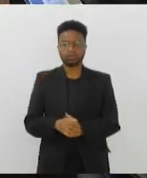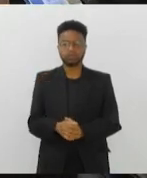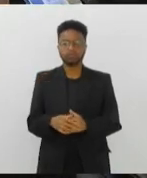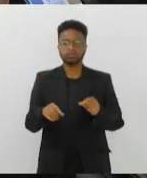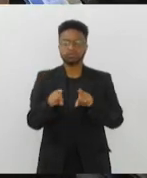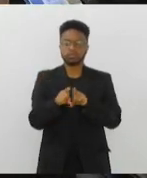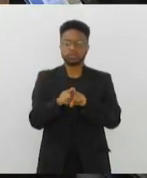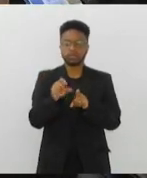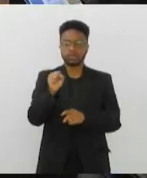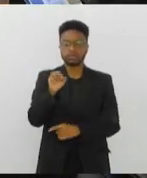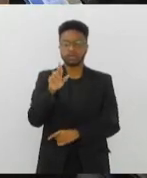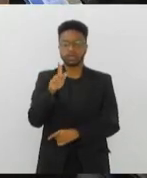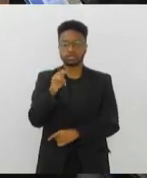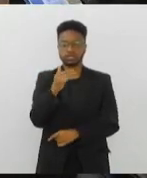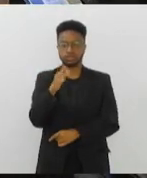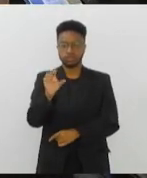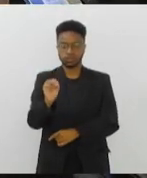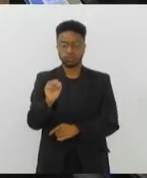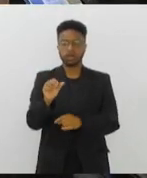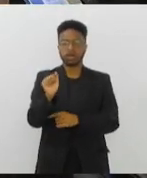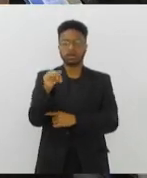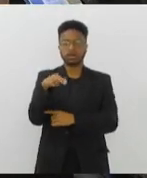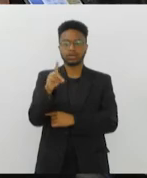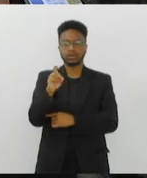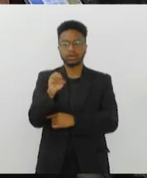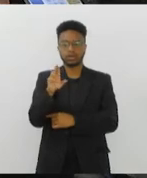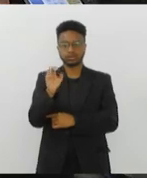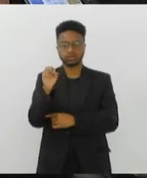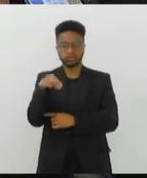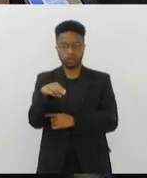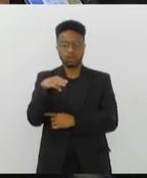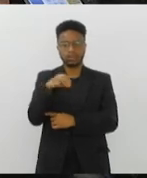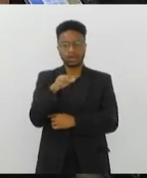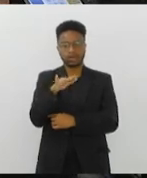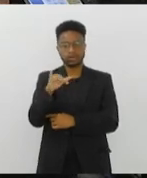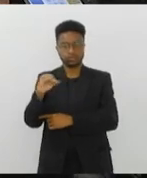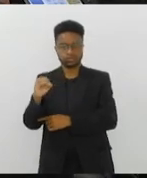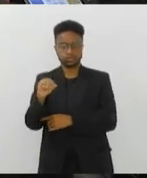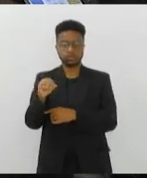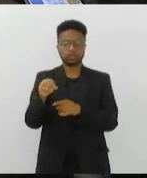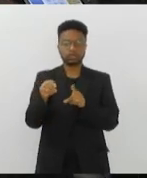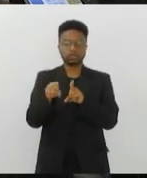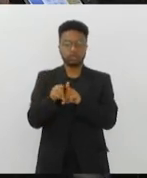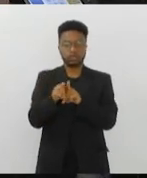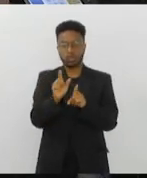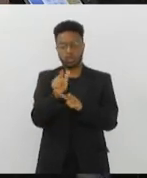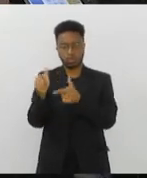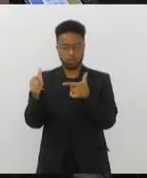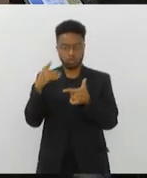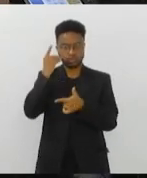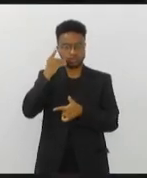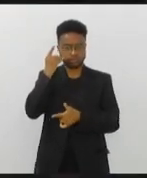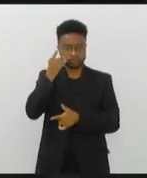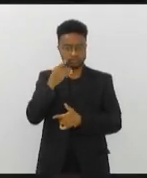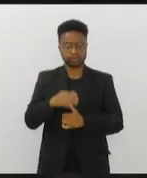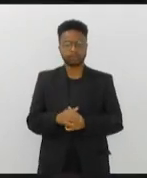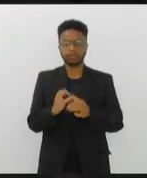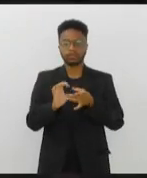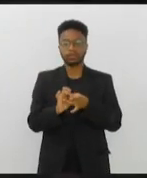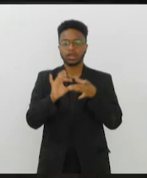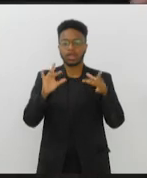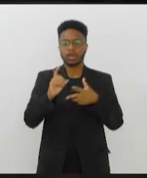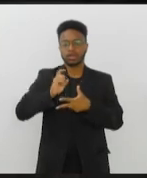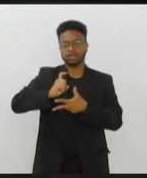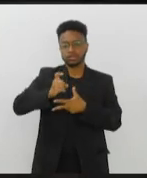doutor Serginho, Anderson Moraes, Márcio Galberto, doutor Deodalto, Val Ceaz e Léo Vieira, que autoriza o Poder